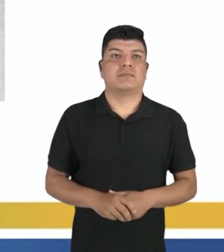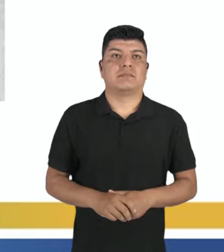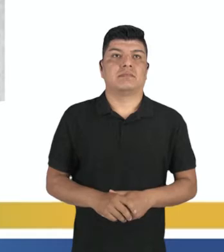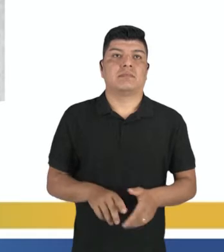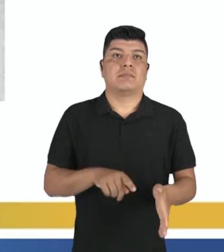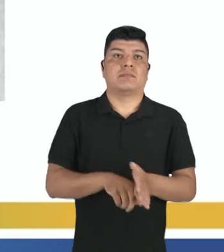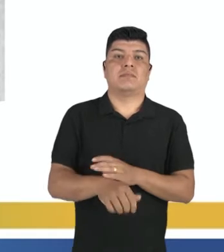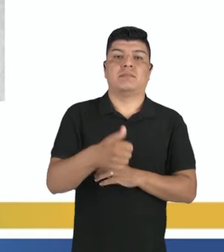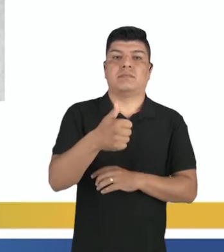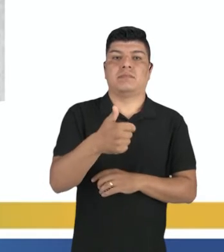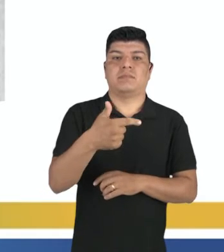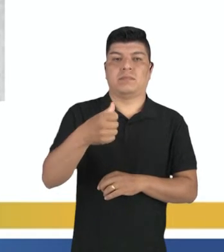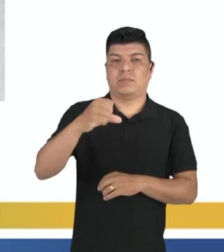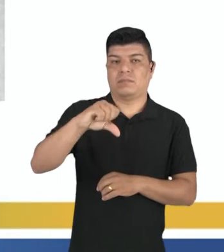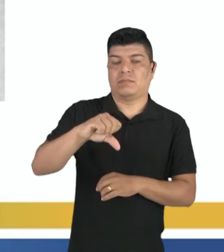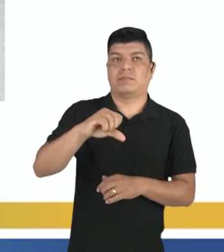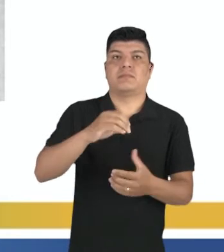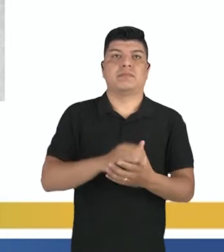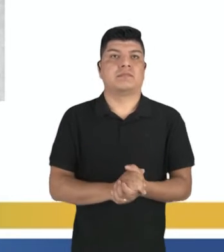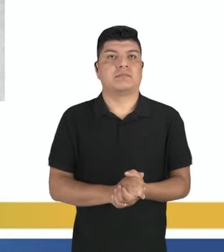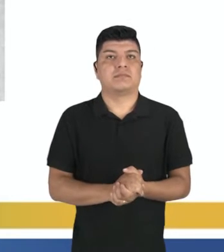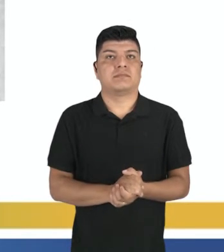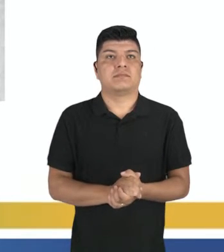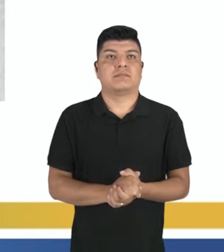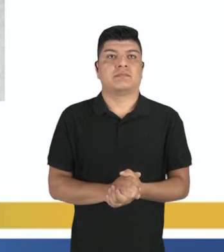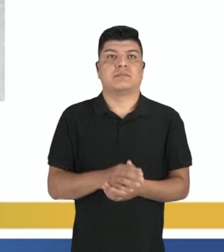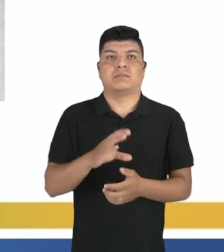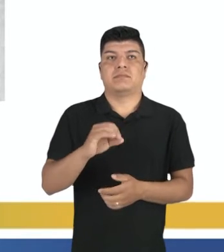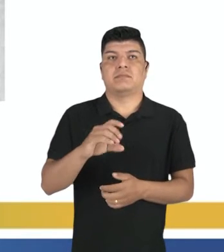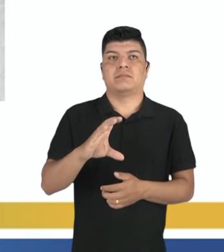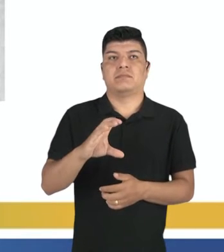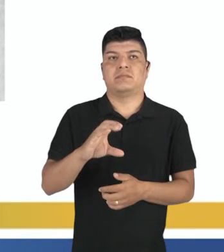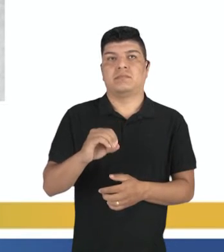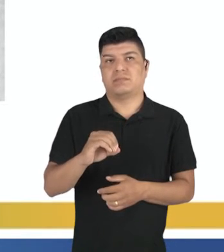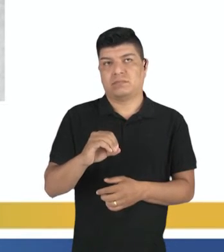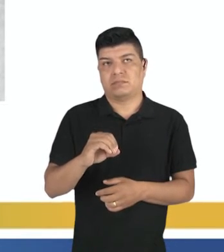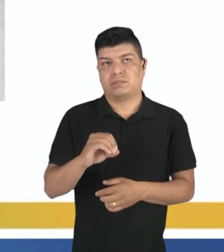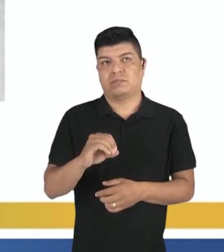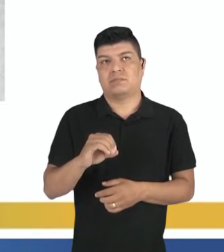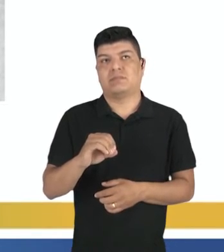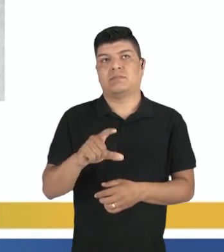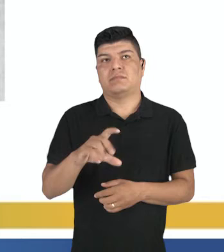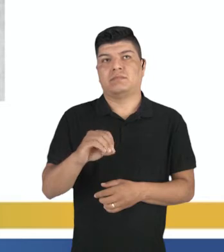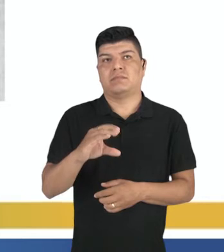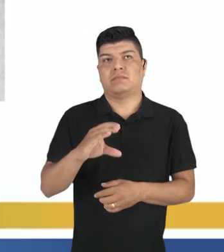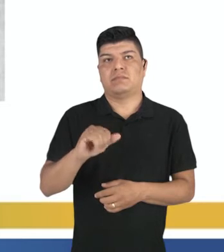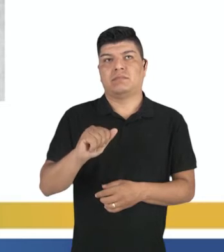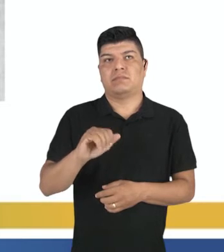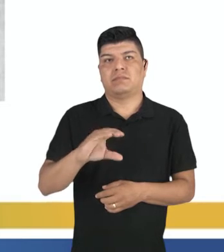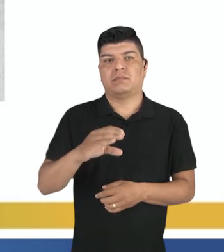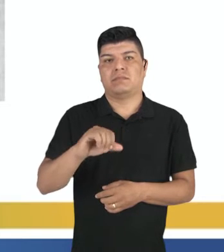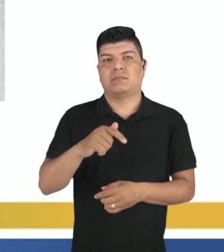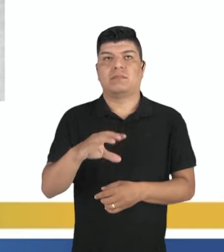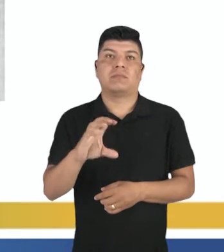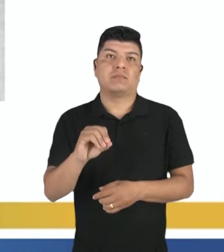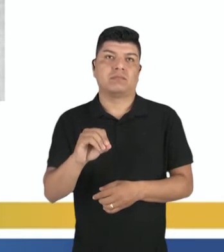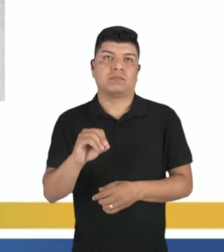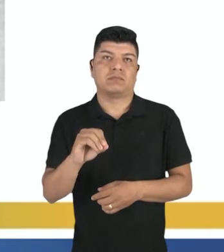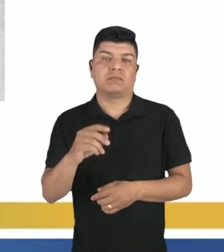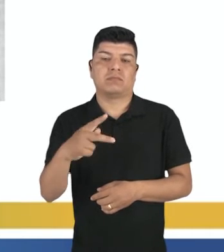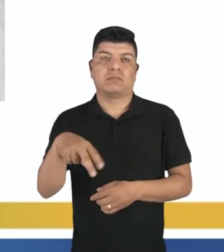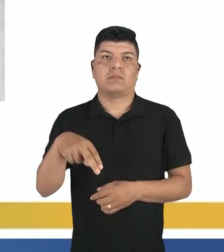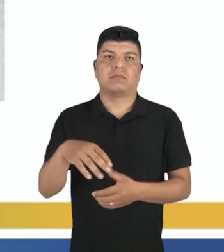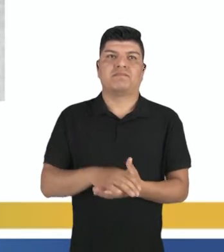129, questões sobre a colocação pronominal. E aí começa aqui, primeiro quadrinho. Vamos